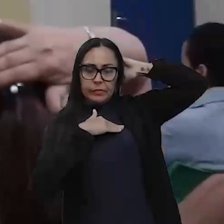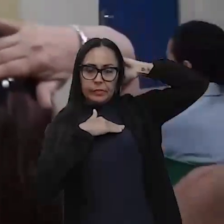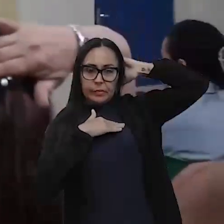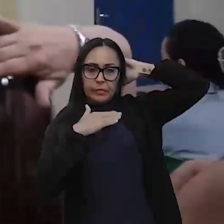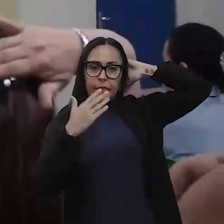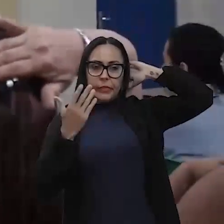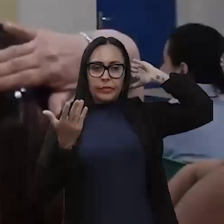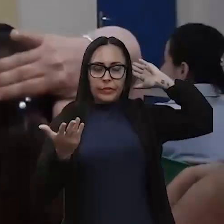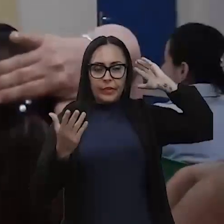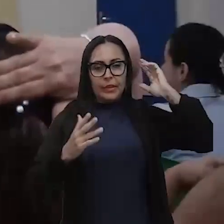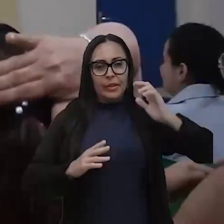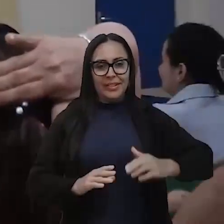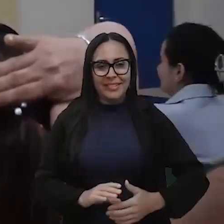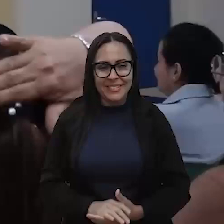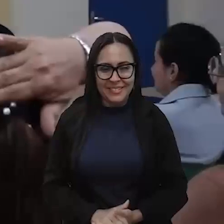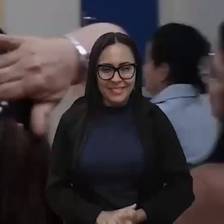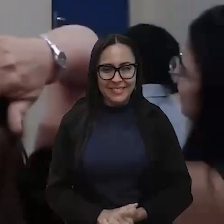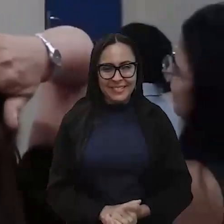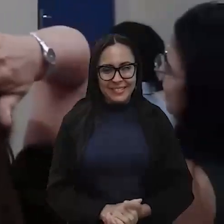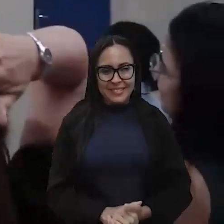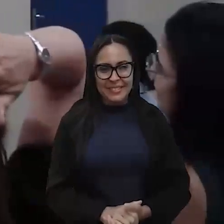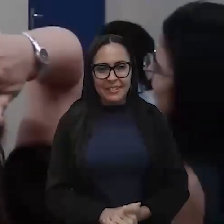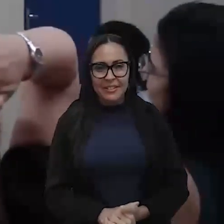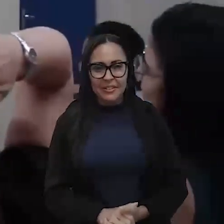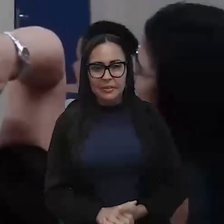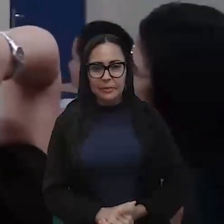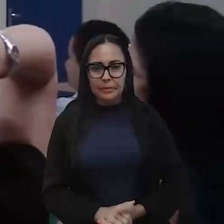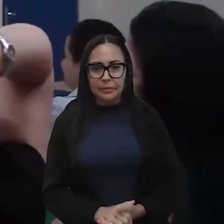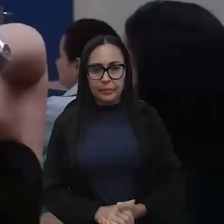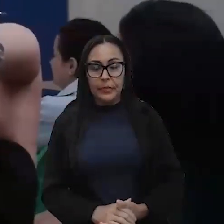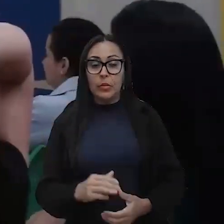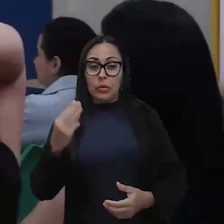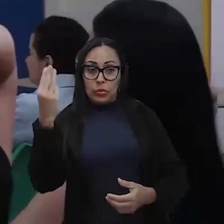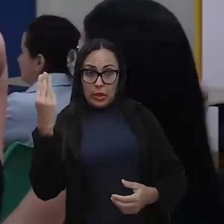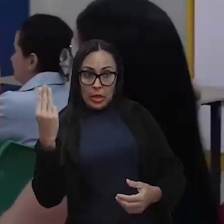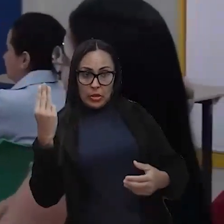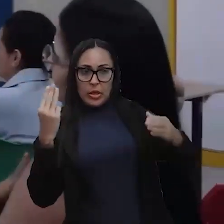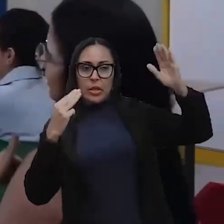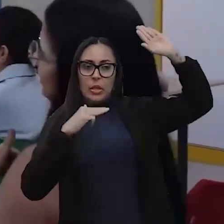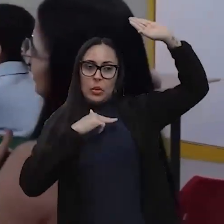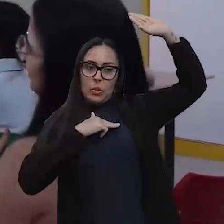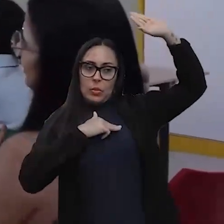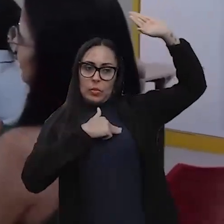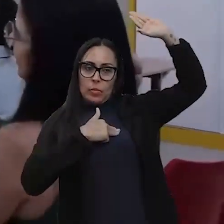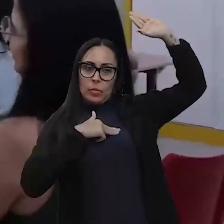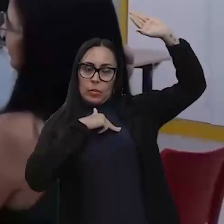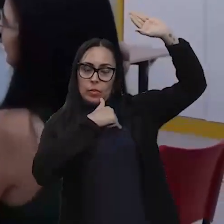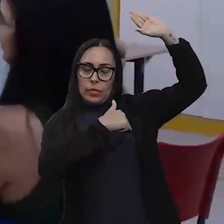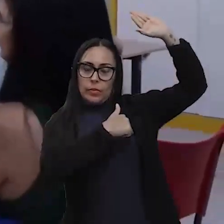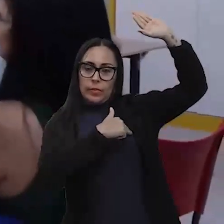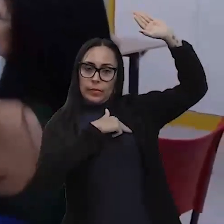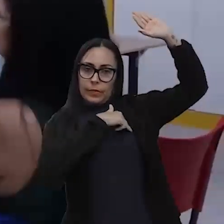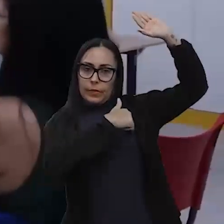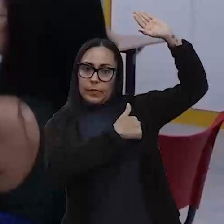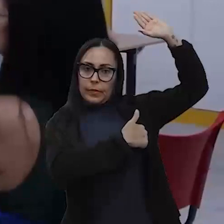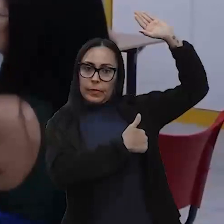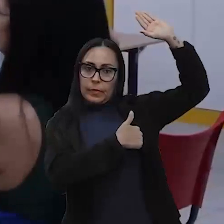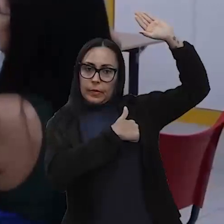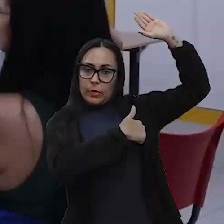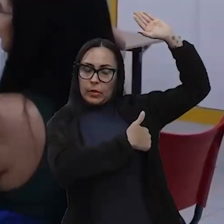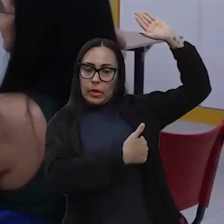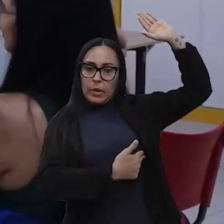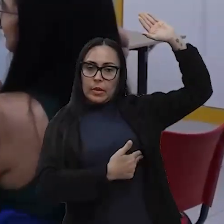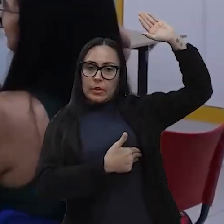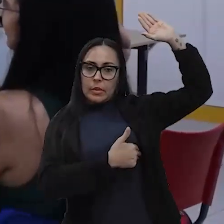aqui, ó. 3 dedinhos. Isso, movimentos circulares.